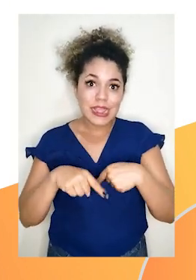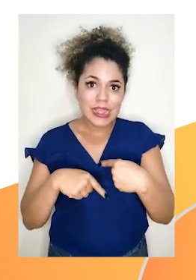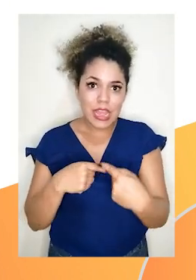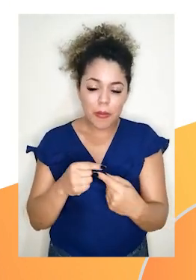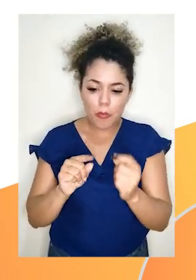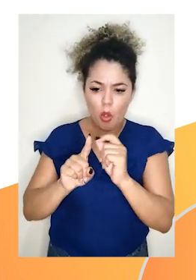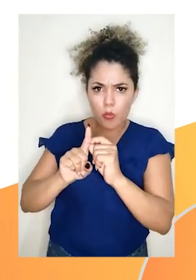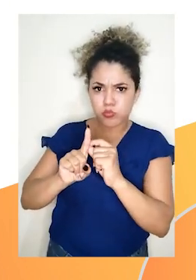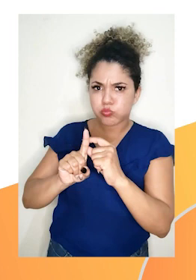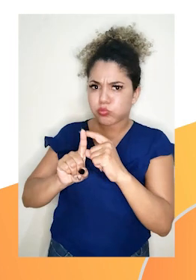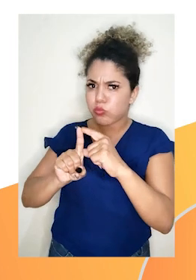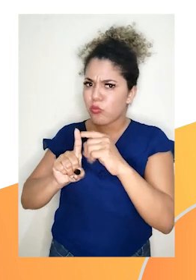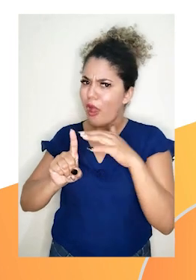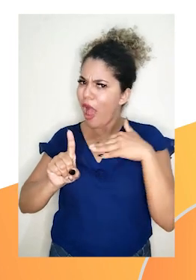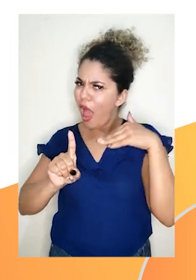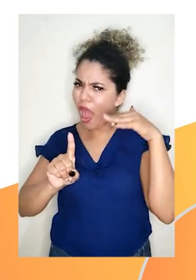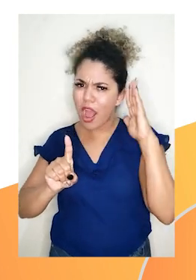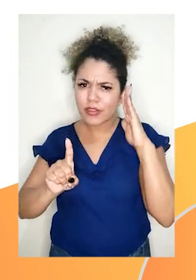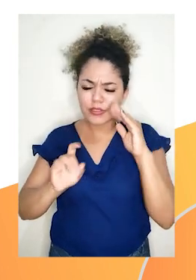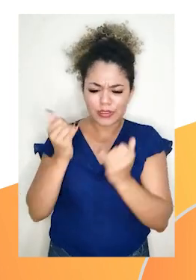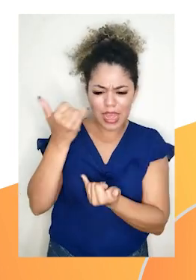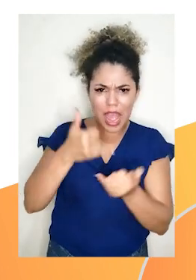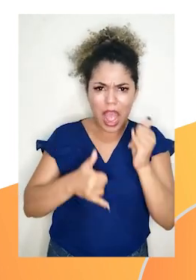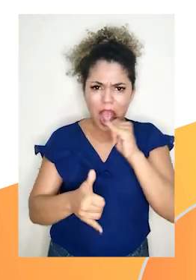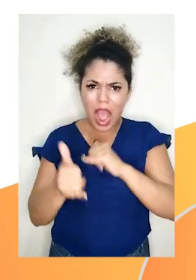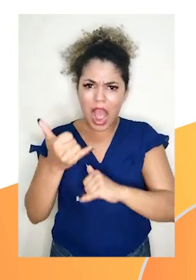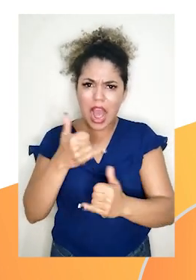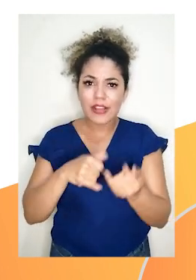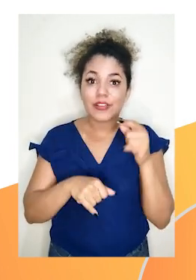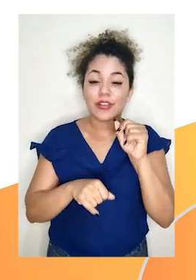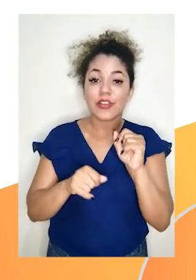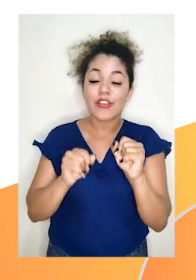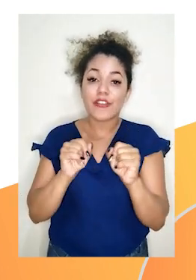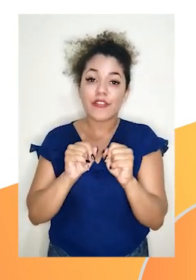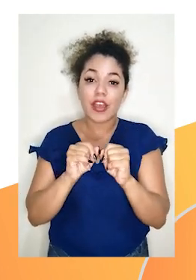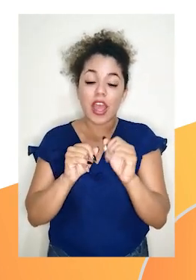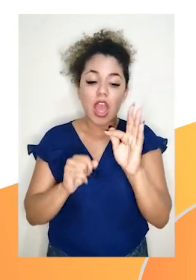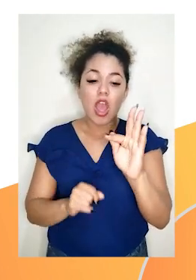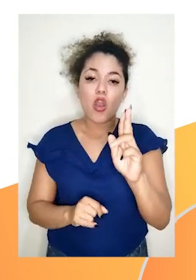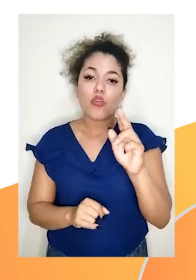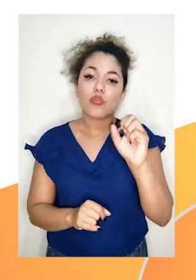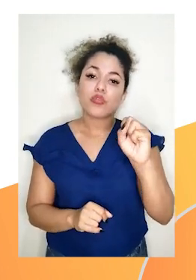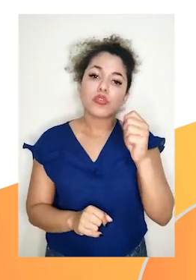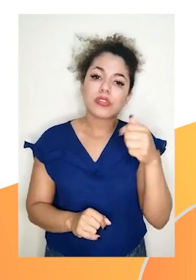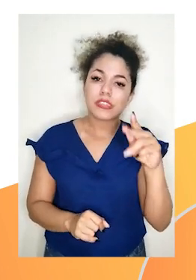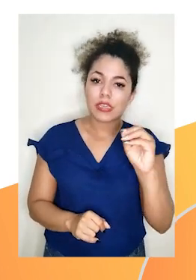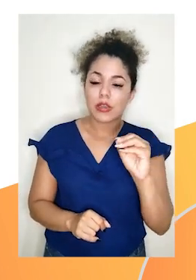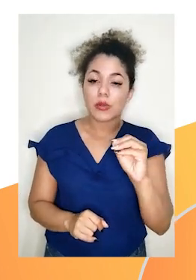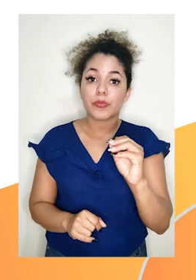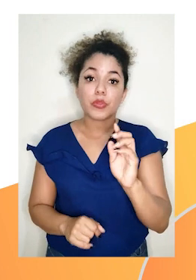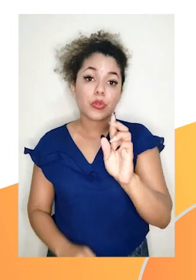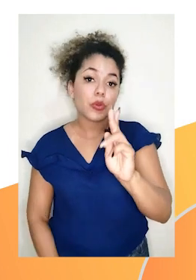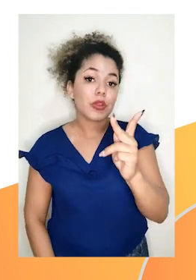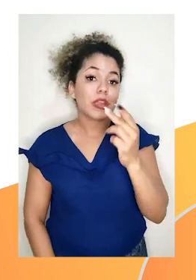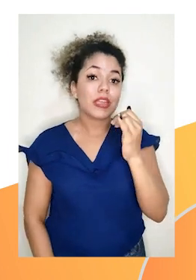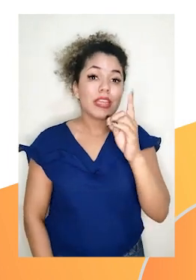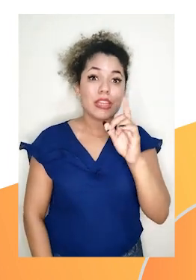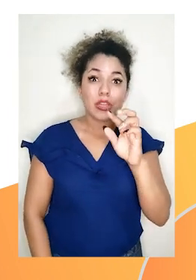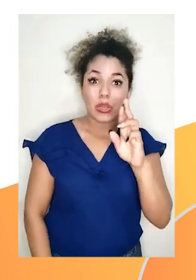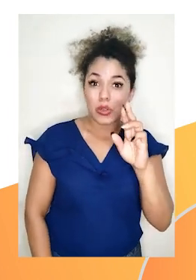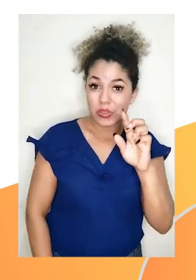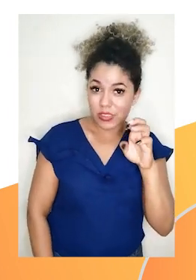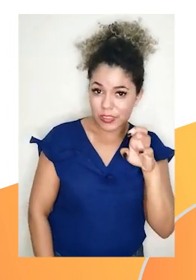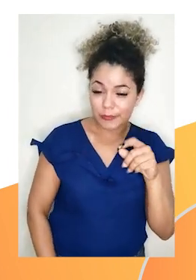uma alta temperatura, a partir dessas reações, nós temos aqui a fusão do hidrogênio. Quando há a formação do hélio a partir